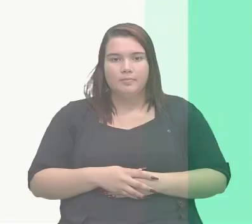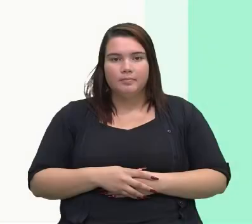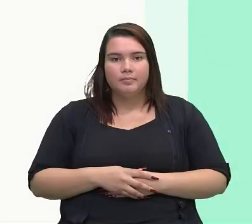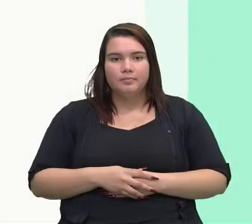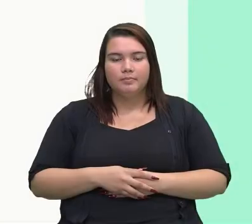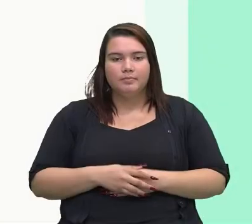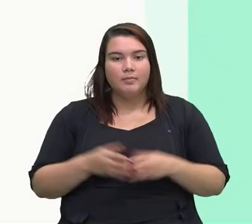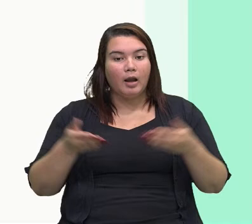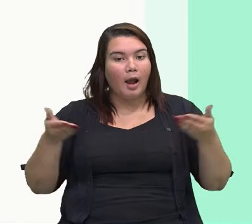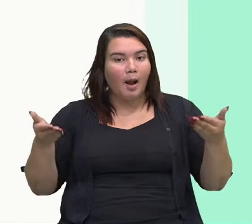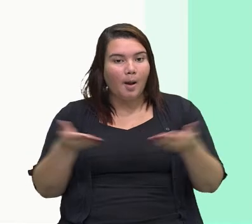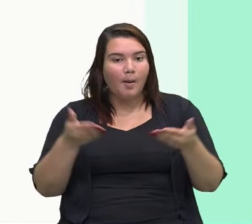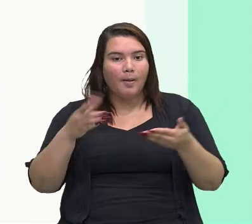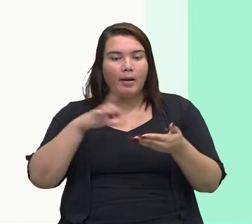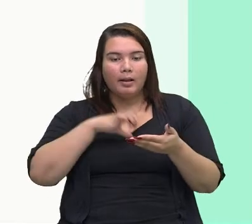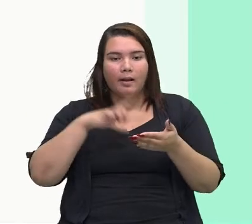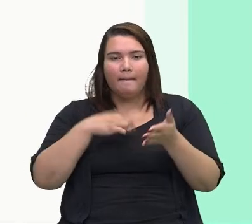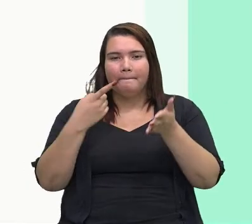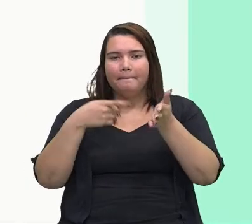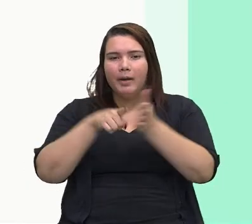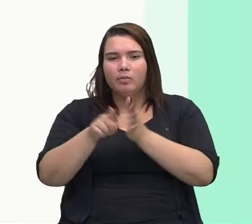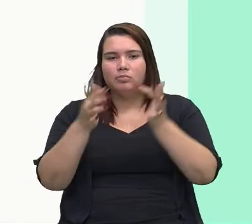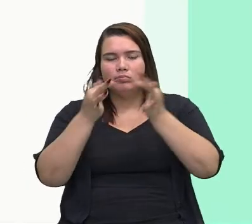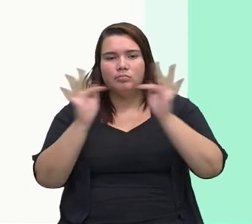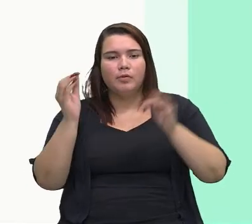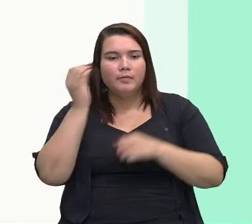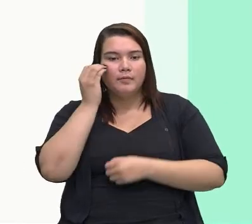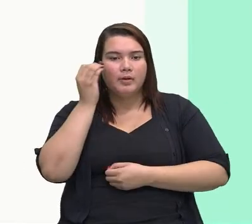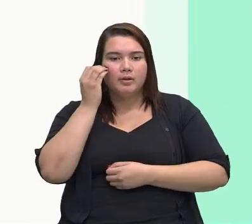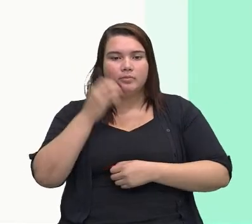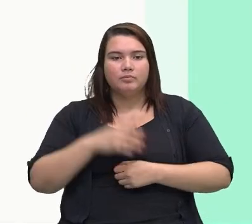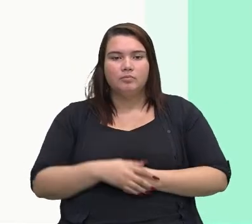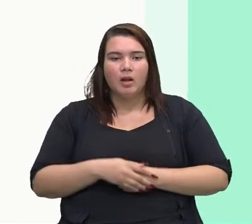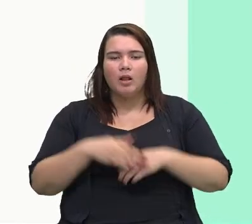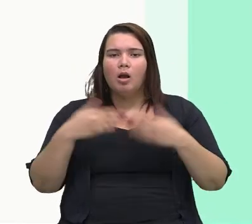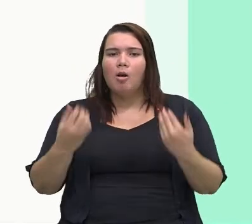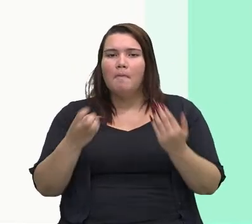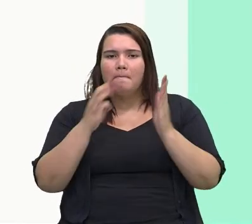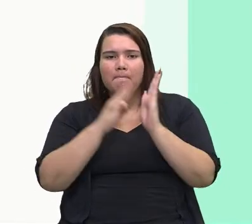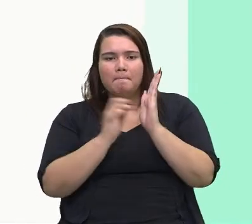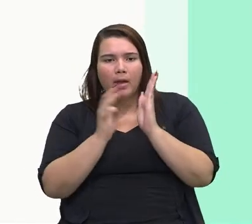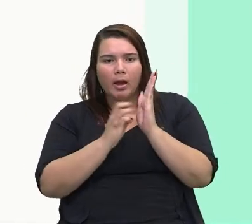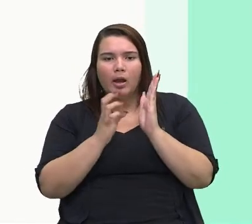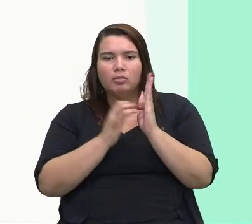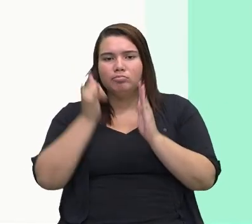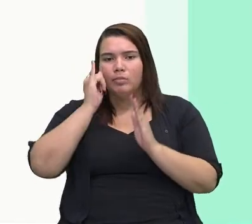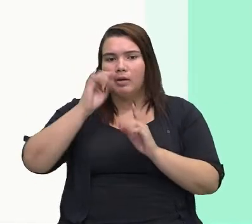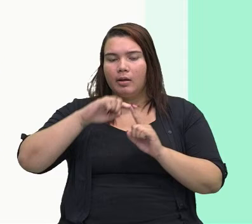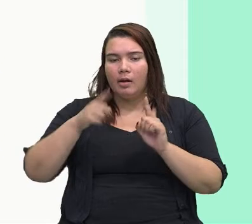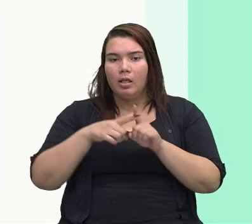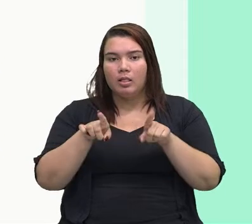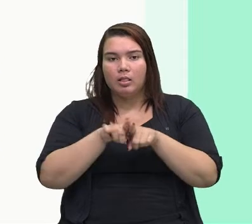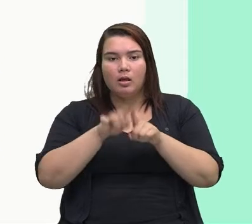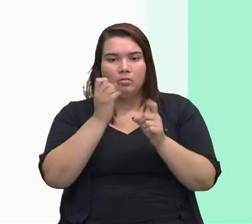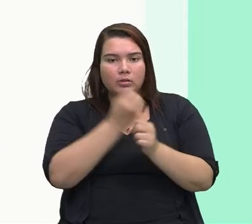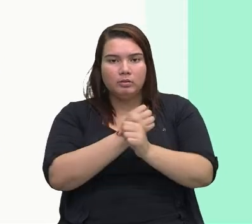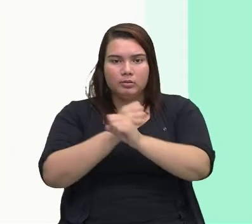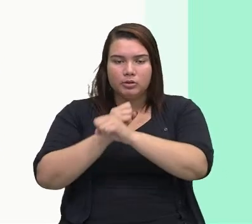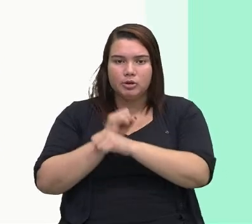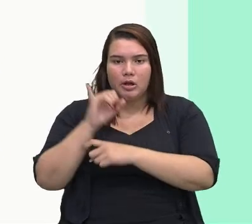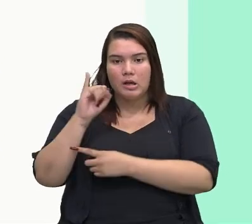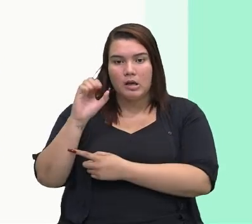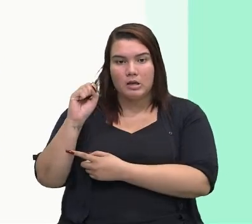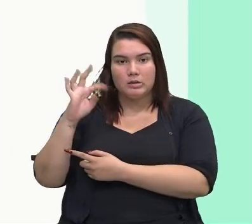E agora nós temos a nossa questão do Aplicando. Vamos observar. Sobre os métodos anticoncepcionais e de prevenção de